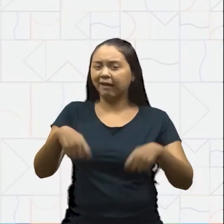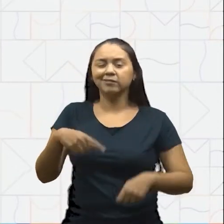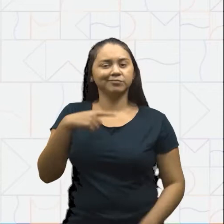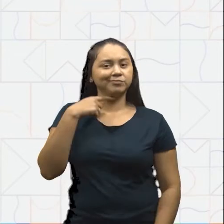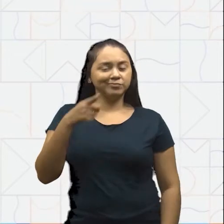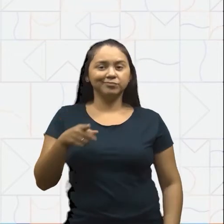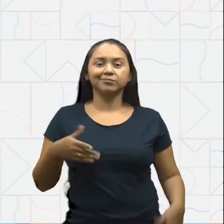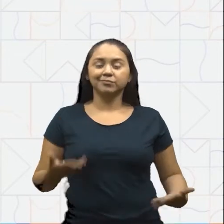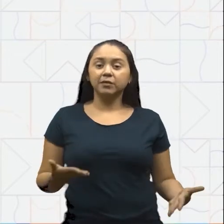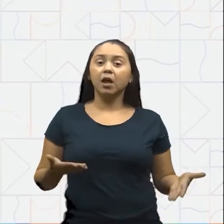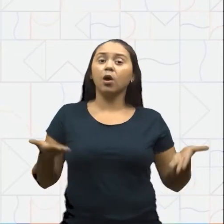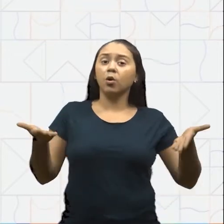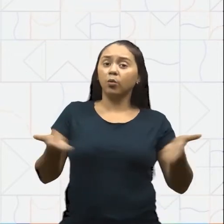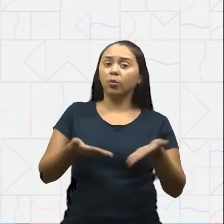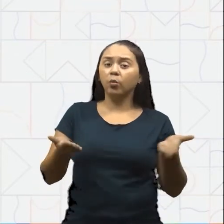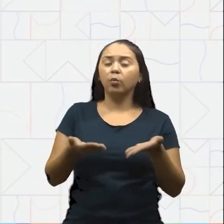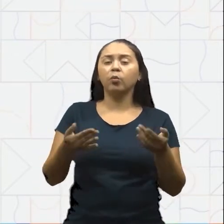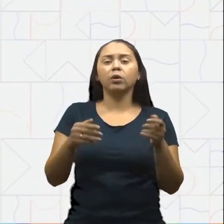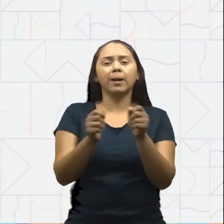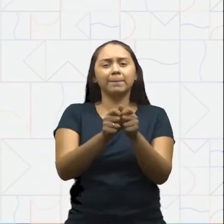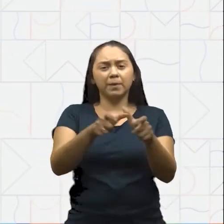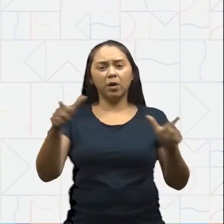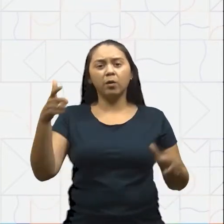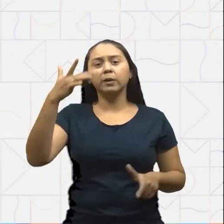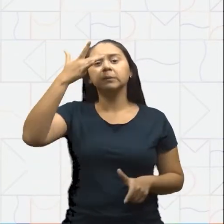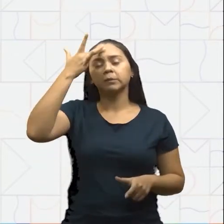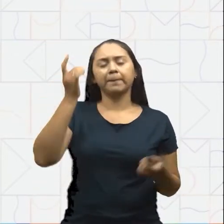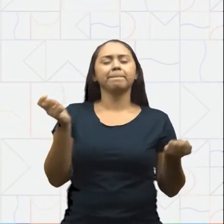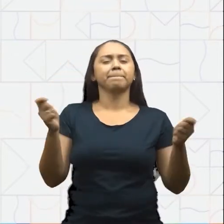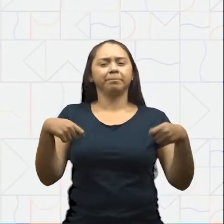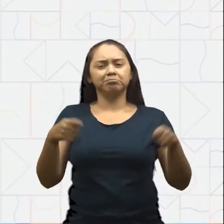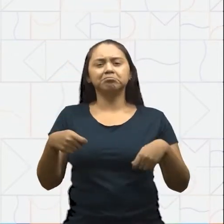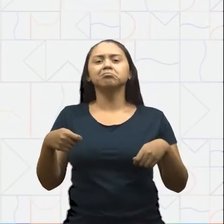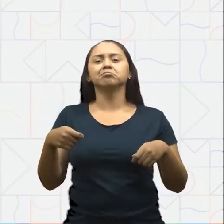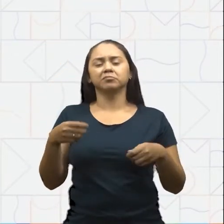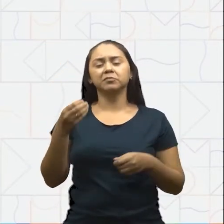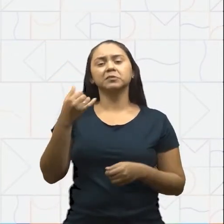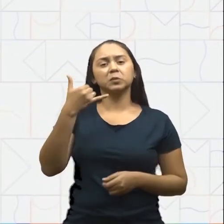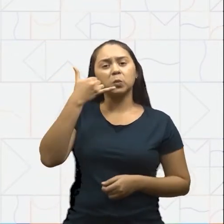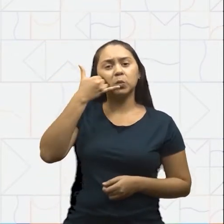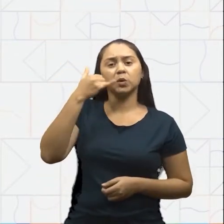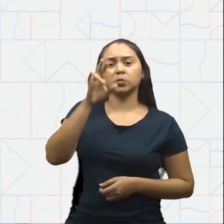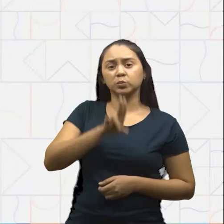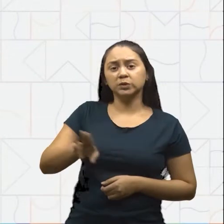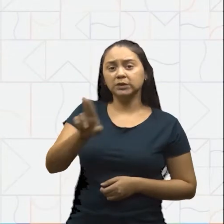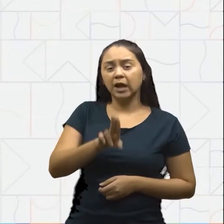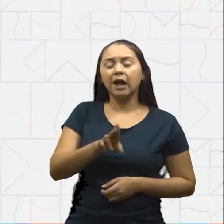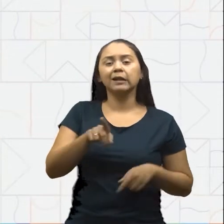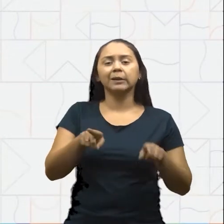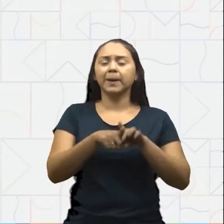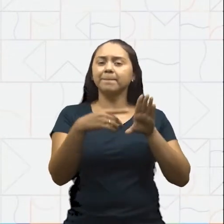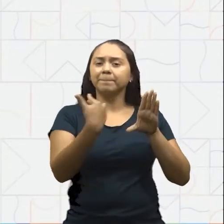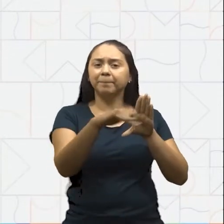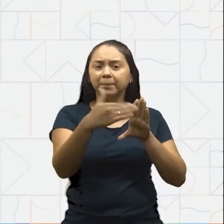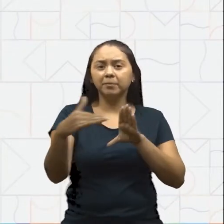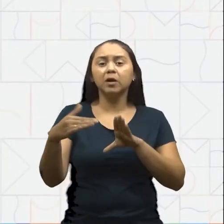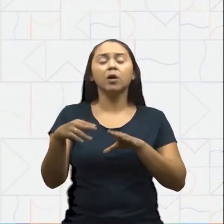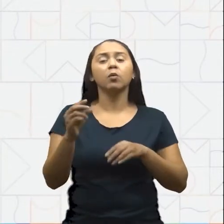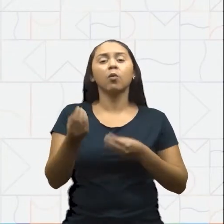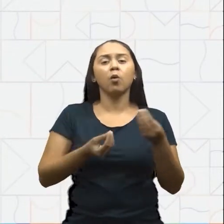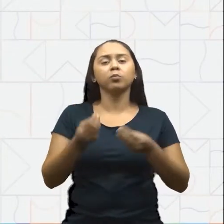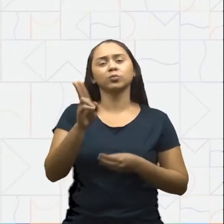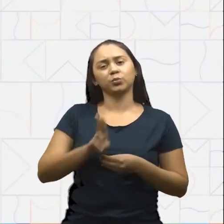ela. Hoje, a maioria das pessoas tem acesso a celulares e consegue enviar mensagens